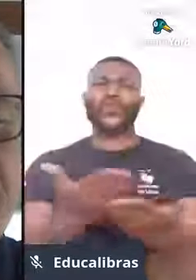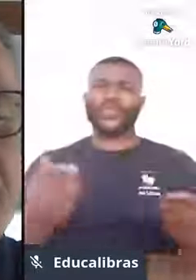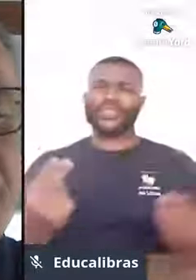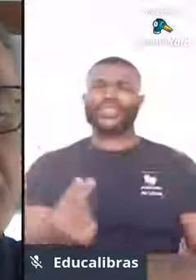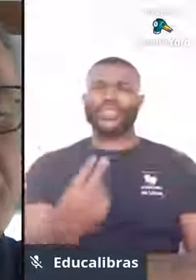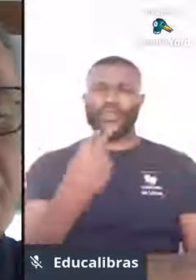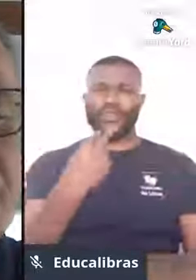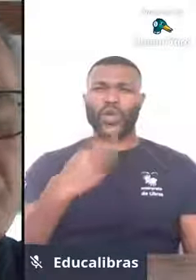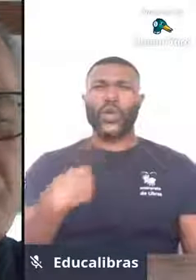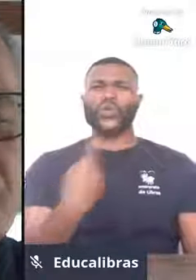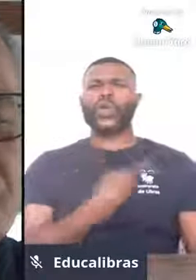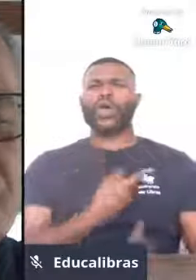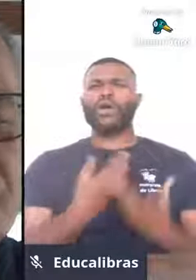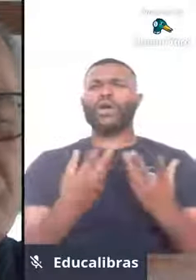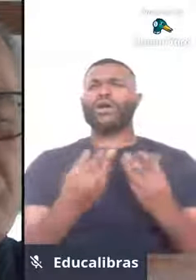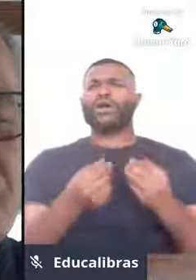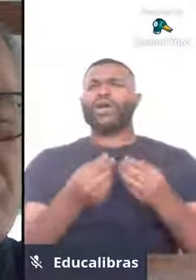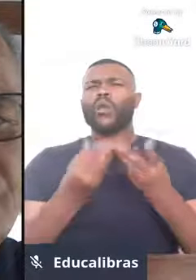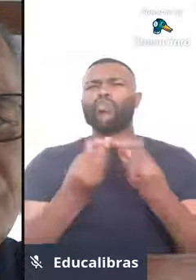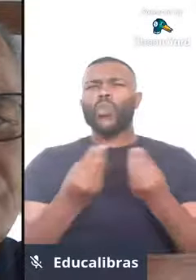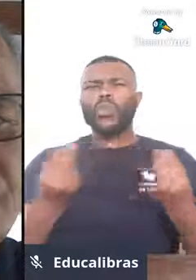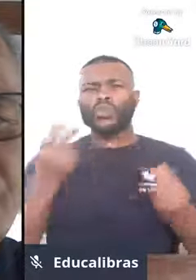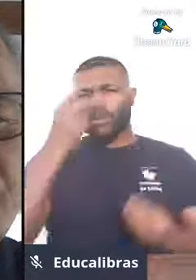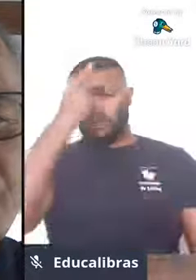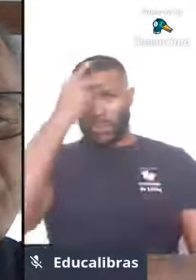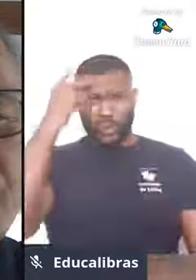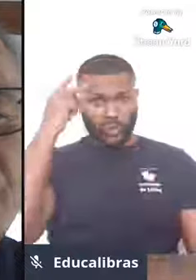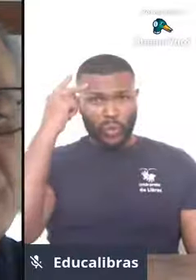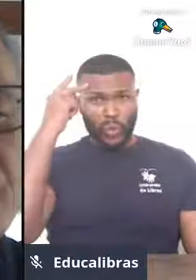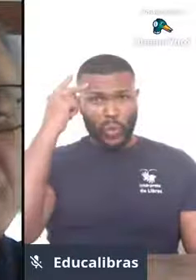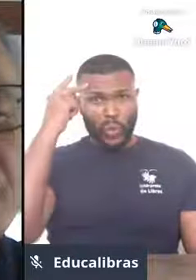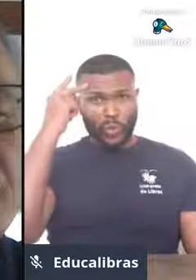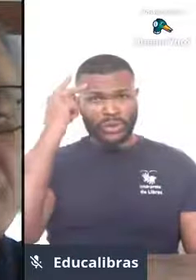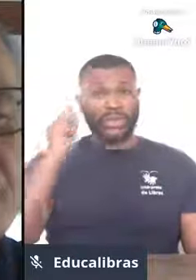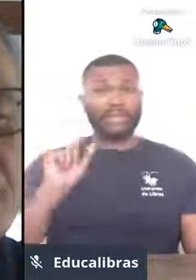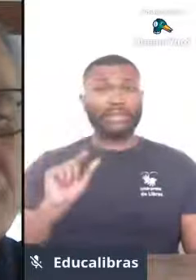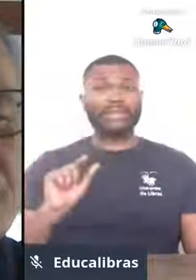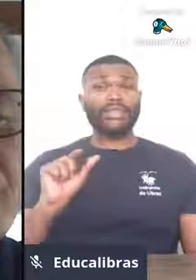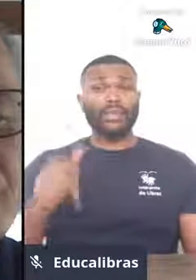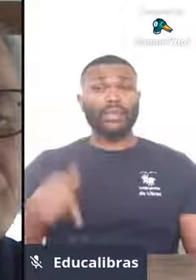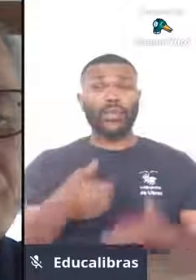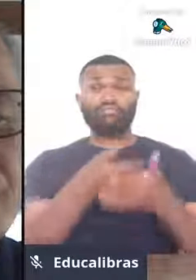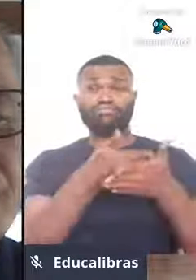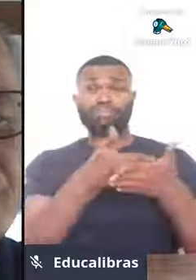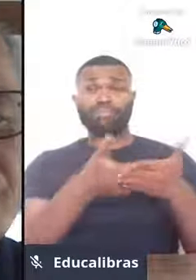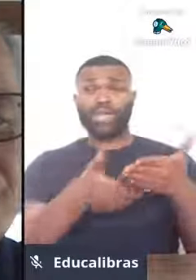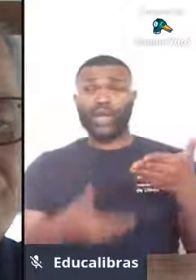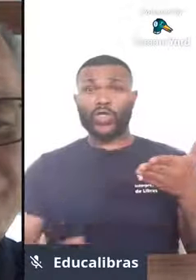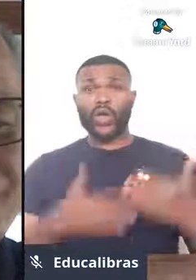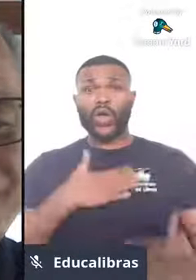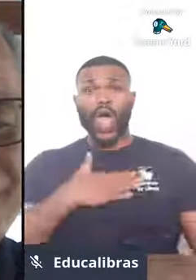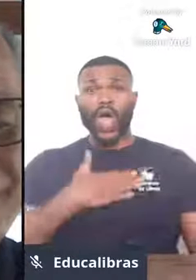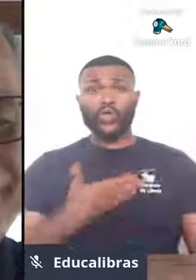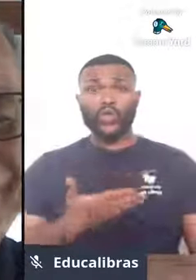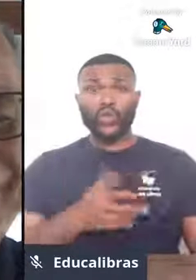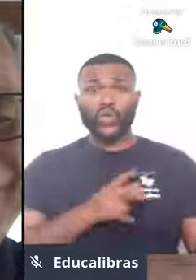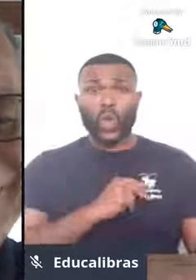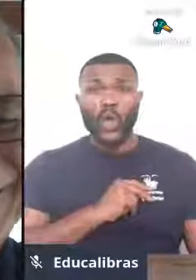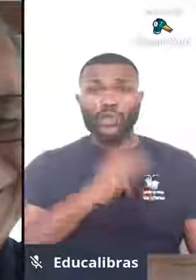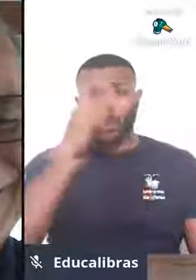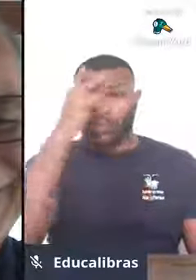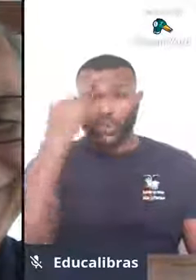são centenas de pessoas, Roberto. Depois, quando chega o relatório, eu até me assusto, eu falo, nossa, tinha tudo isso de